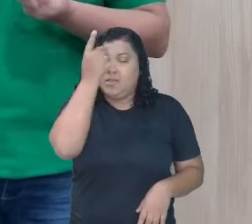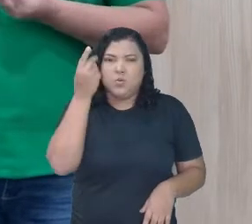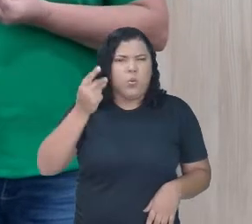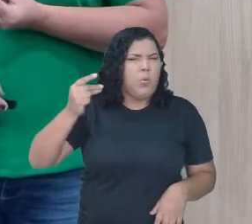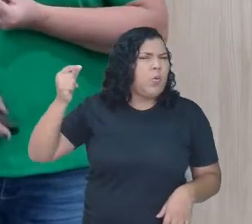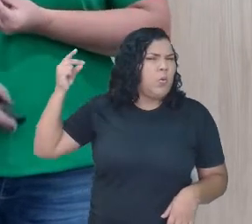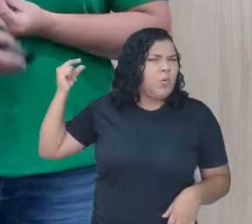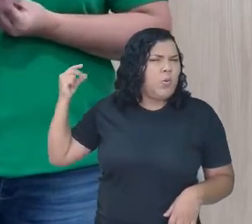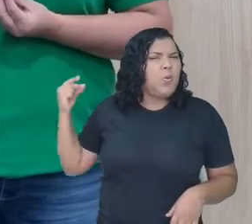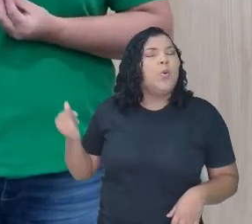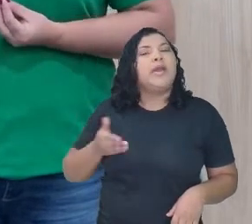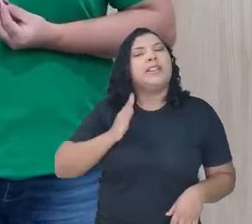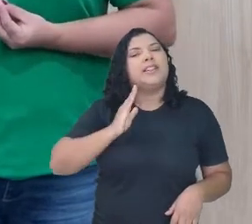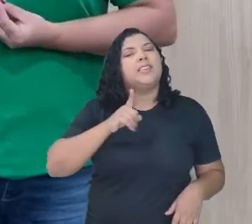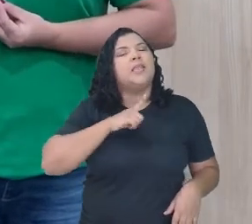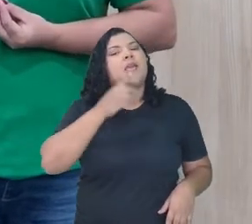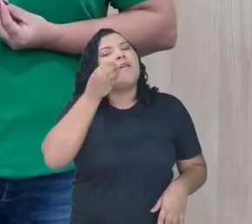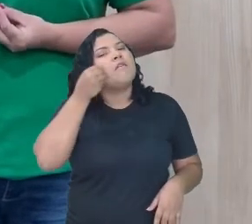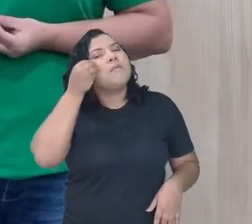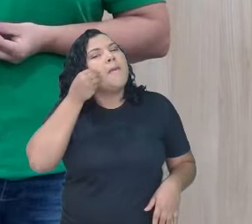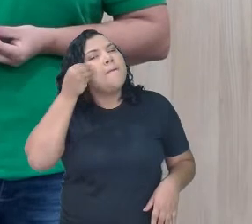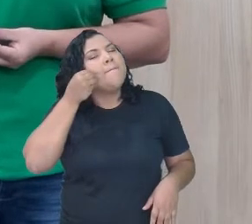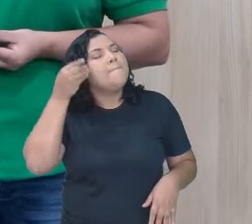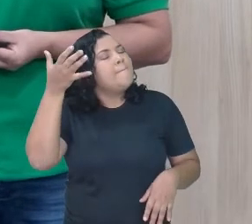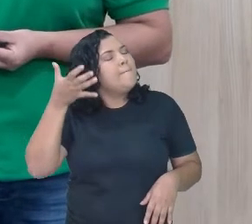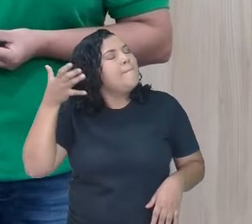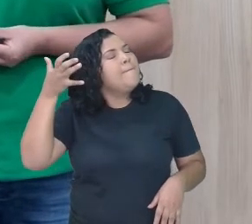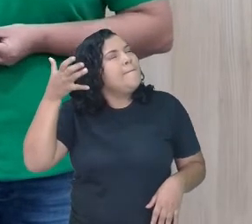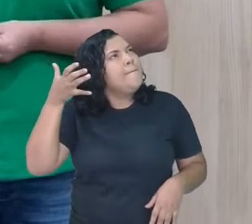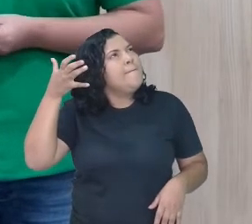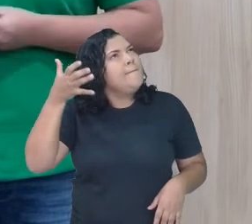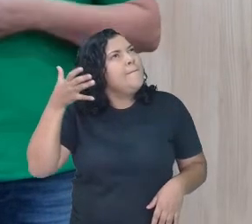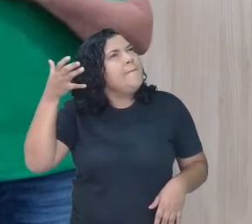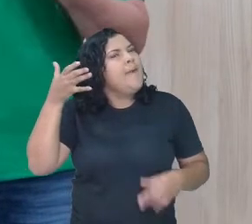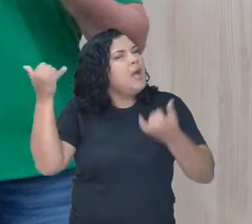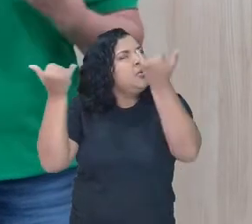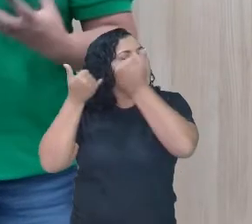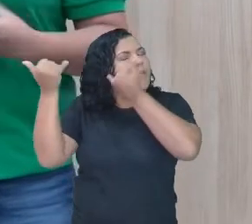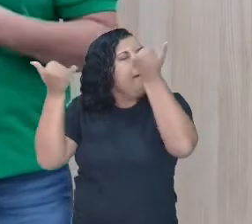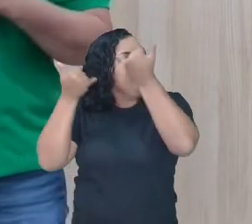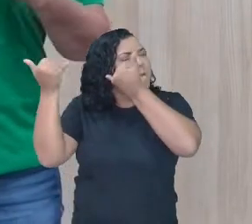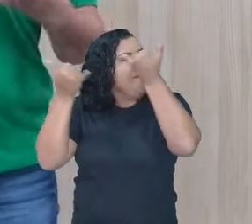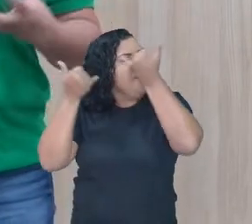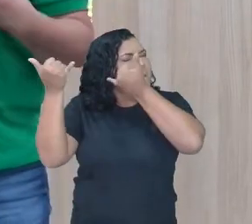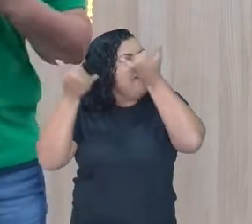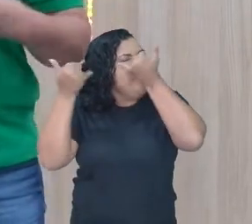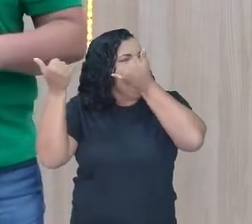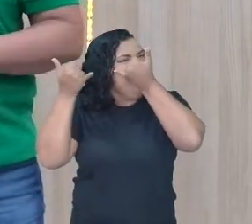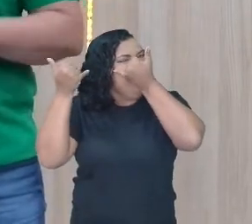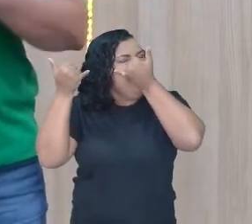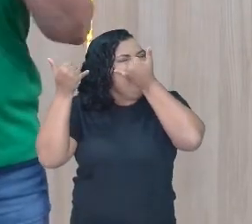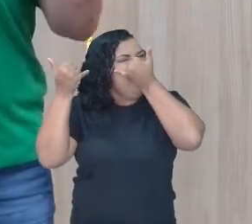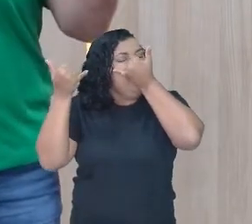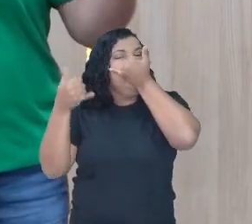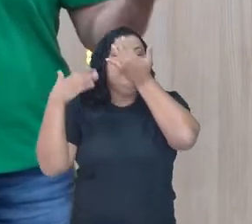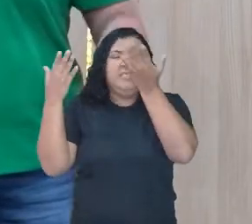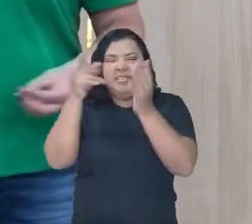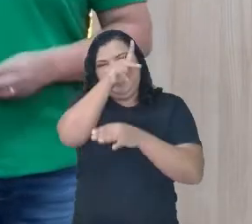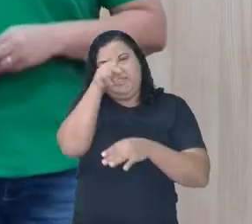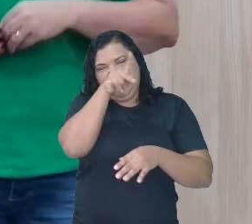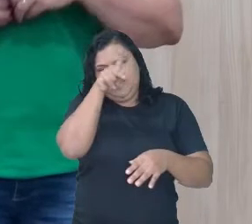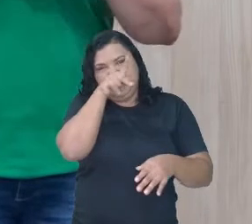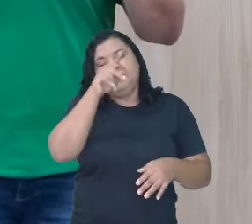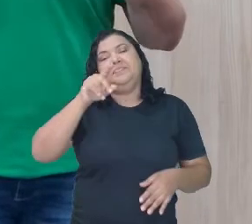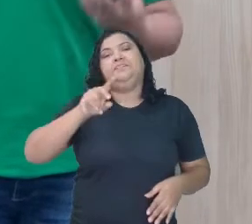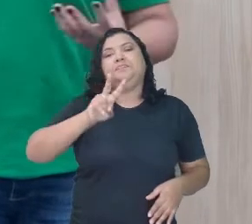que vivenciaram, não é? Esses momentos. E agora a professora Viviane já trouxe para a gente outros